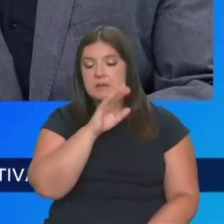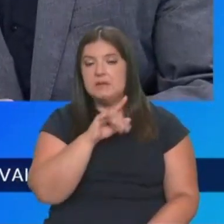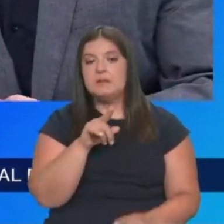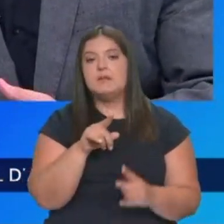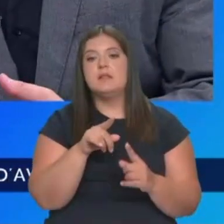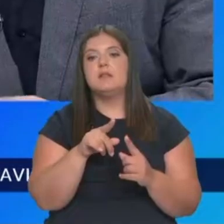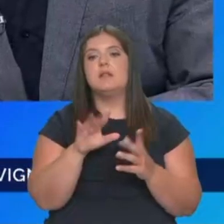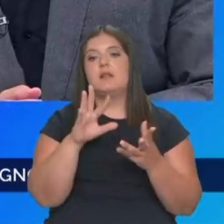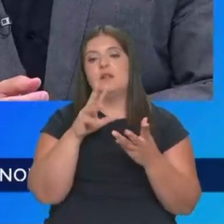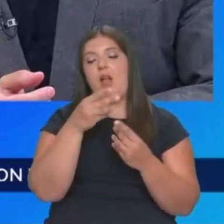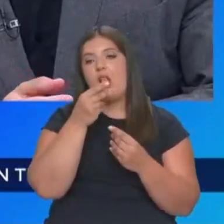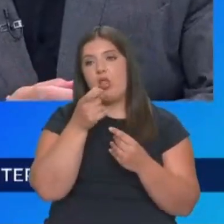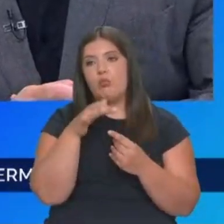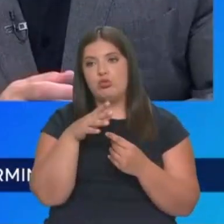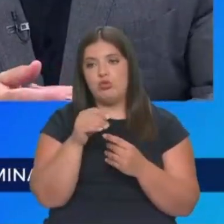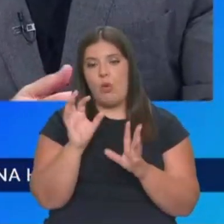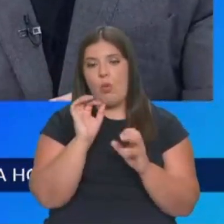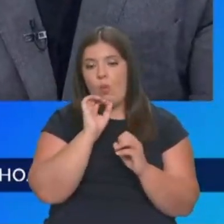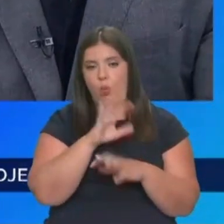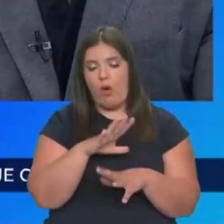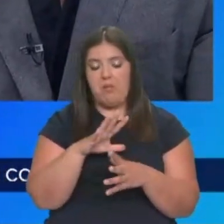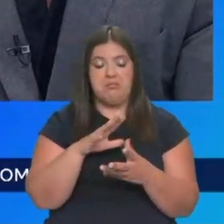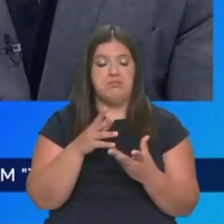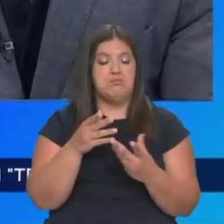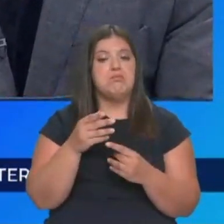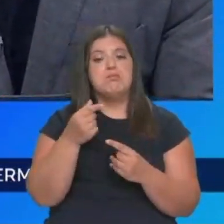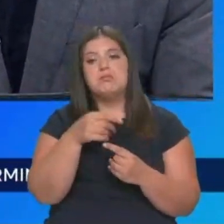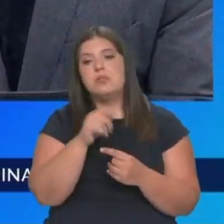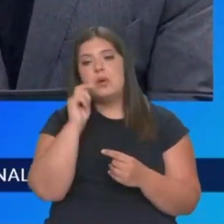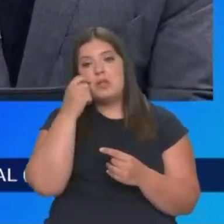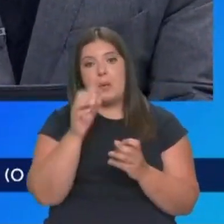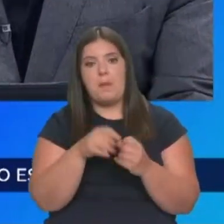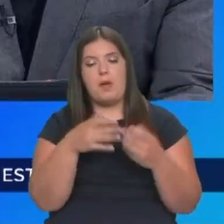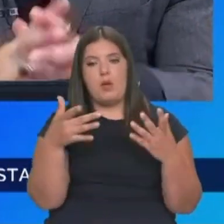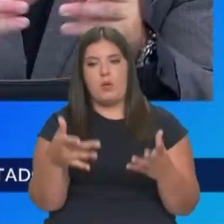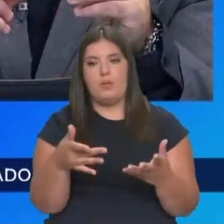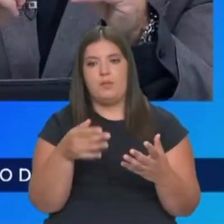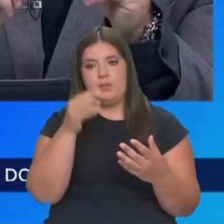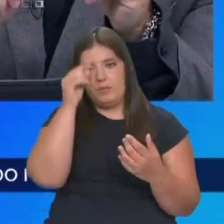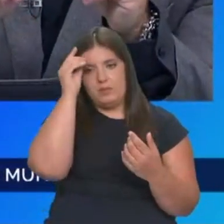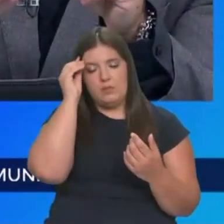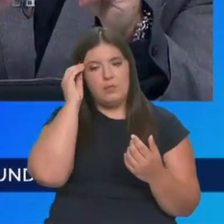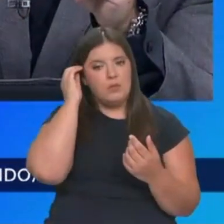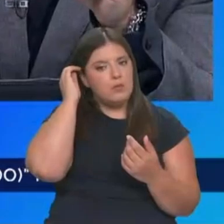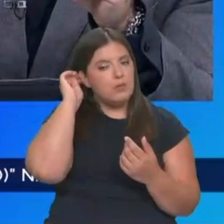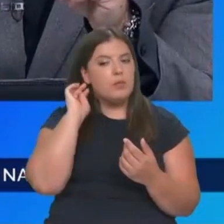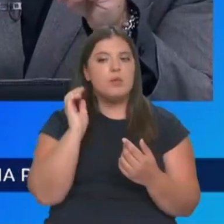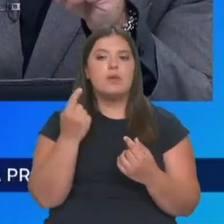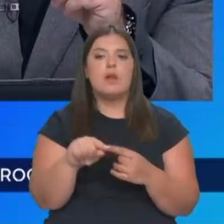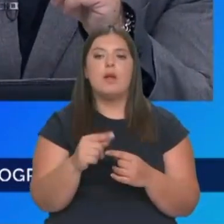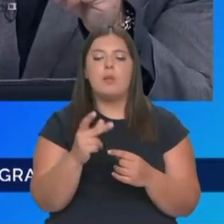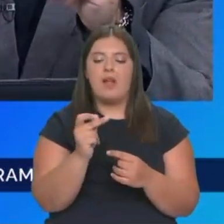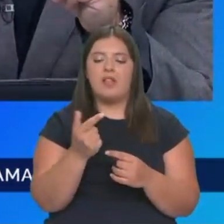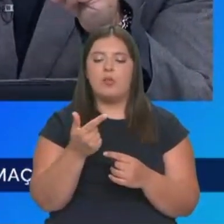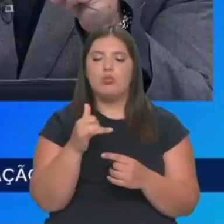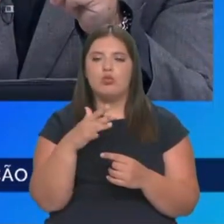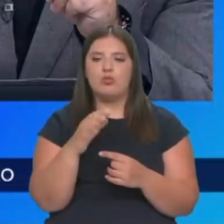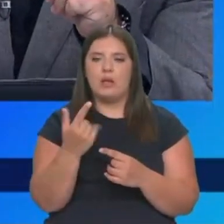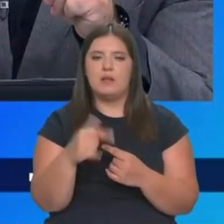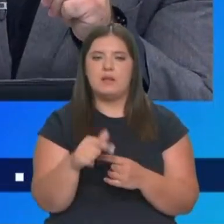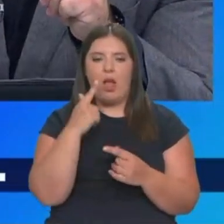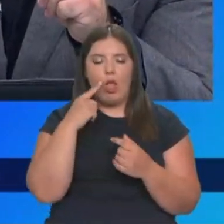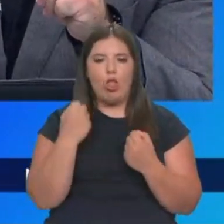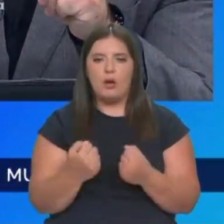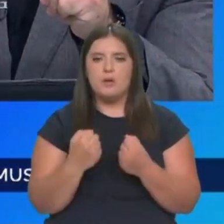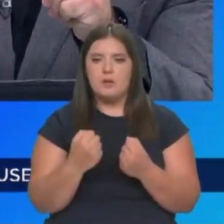sem atmosfera, isto ainda seria um mistério muito maior. Este exoplaneta, porém, tem uma atmosfera densa.